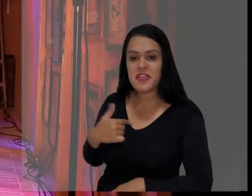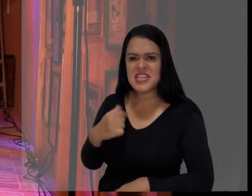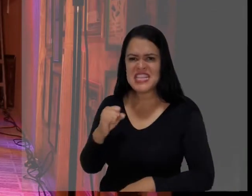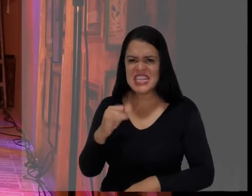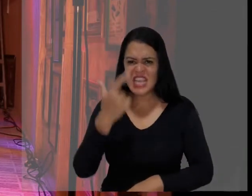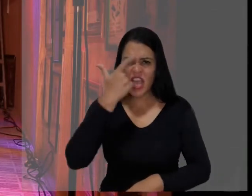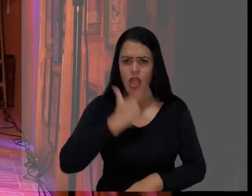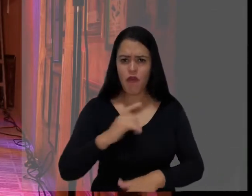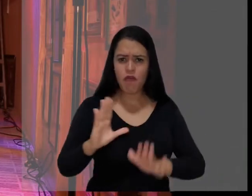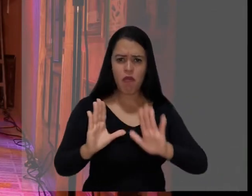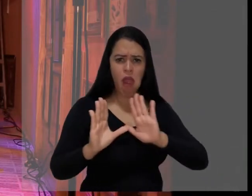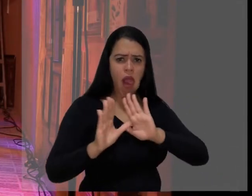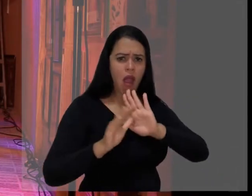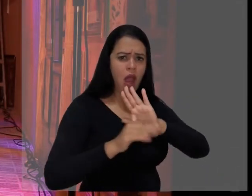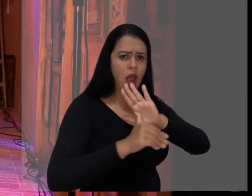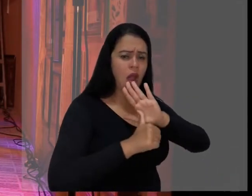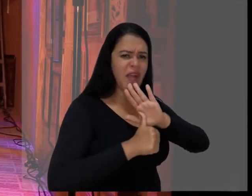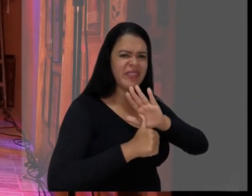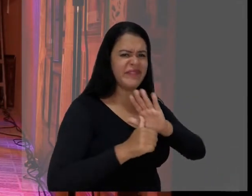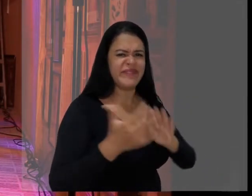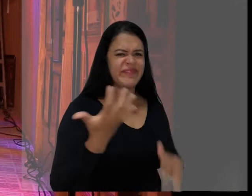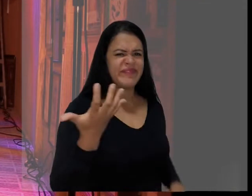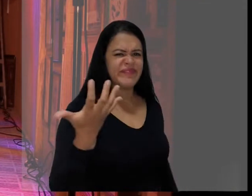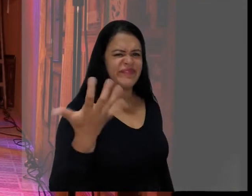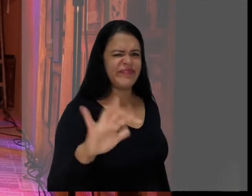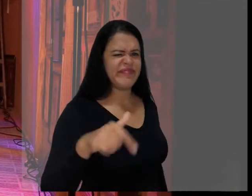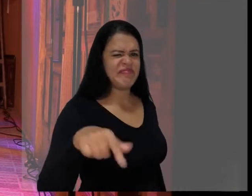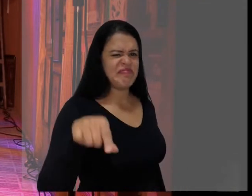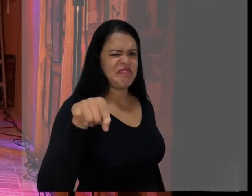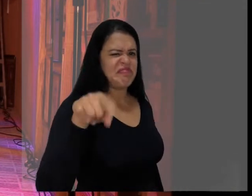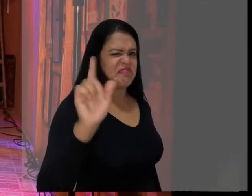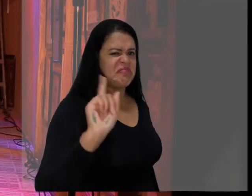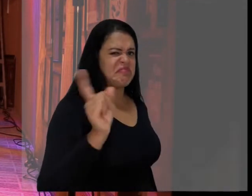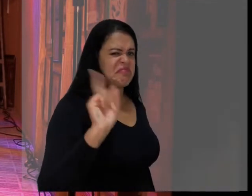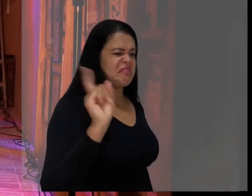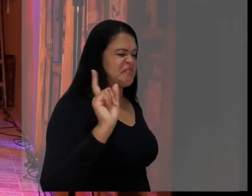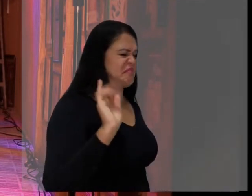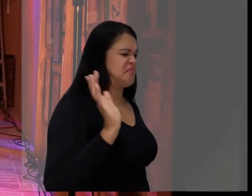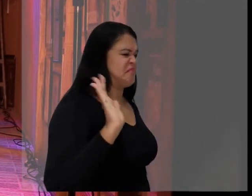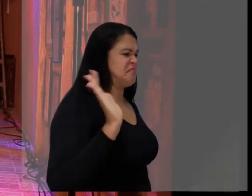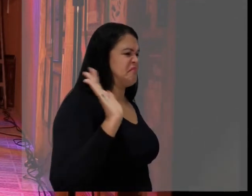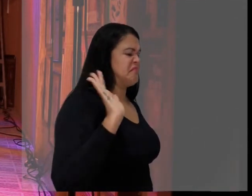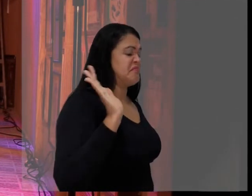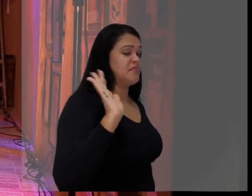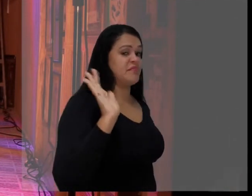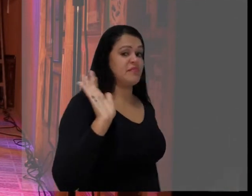Se eu fosse um ladrão, eu não roubava isso, não.